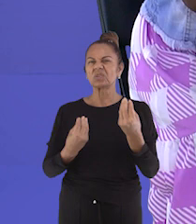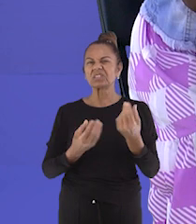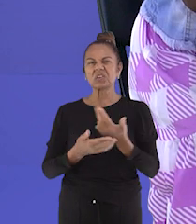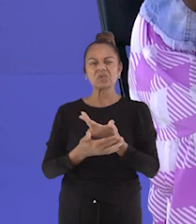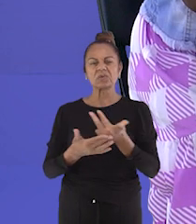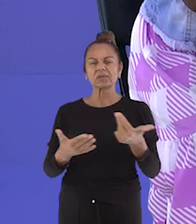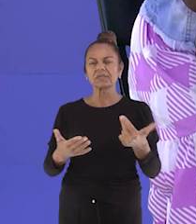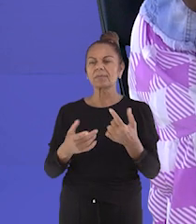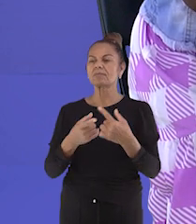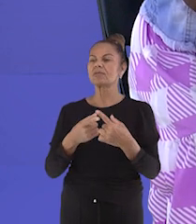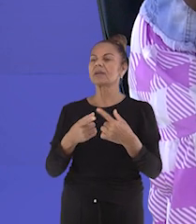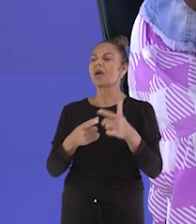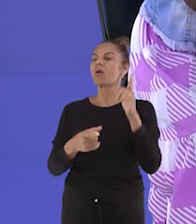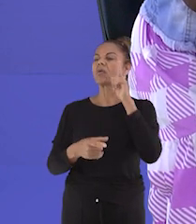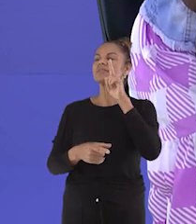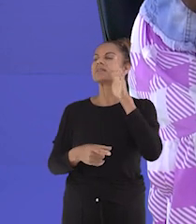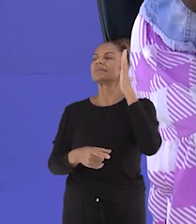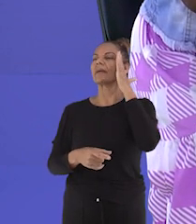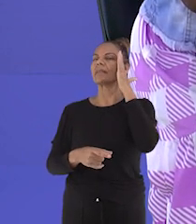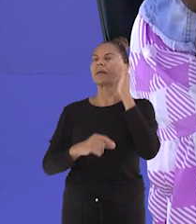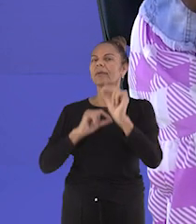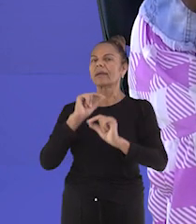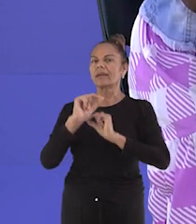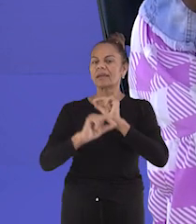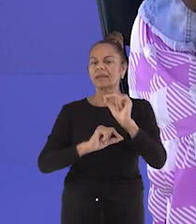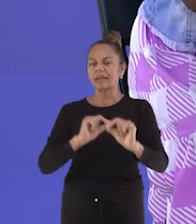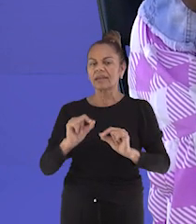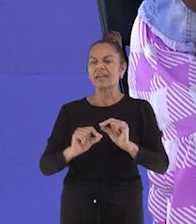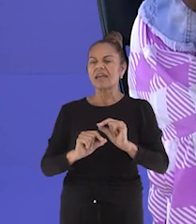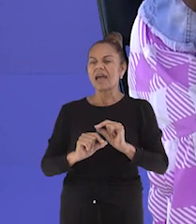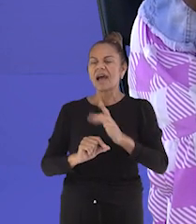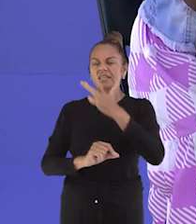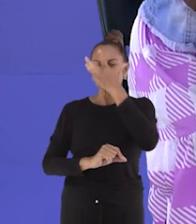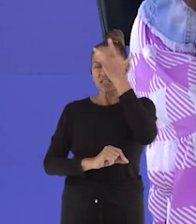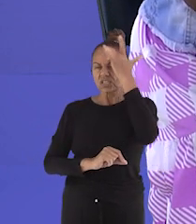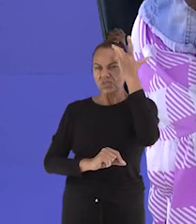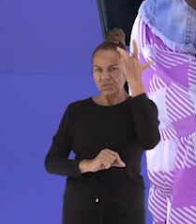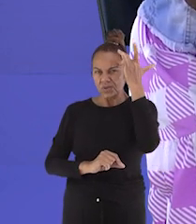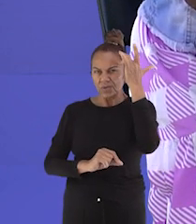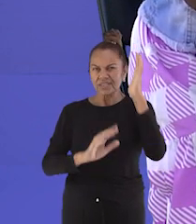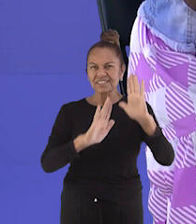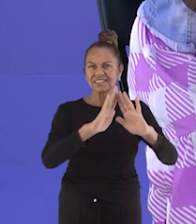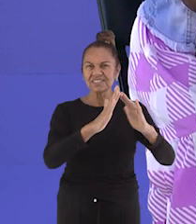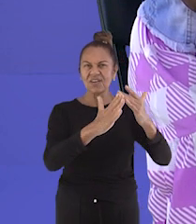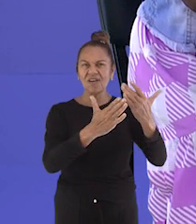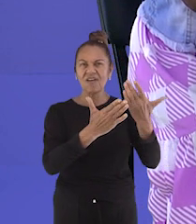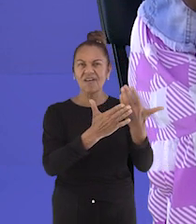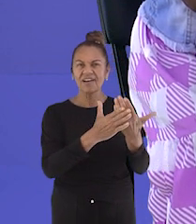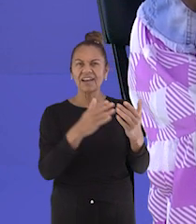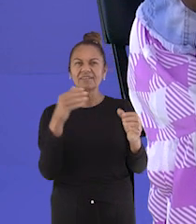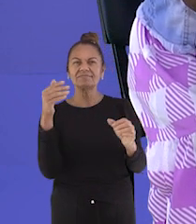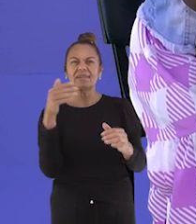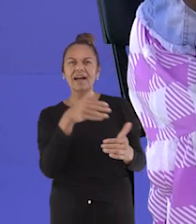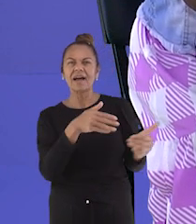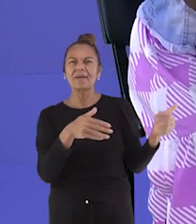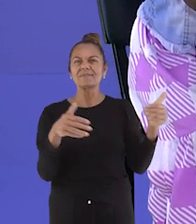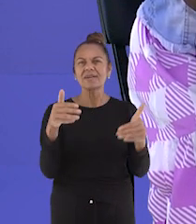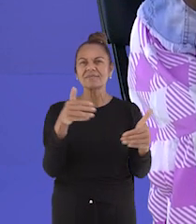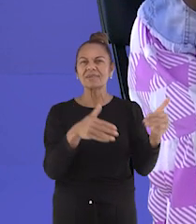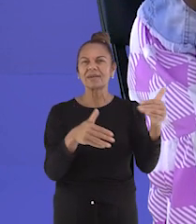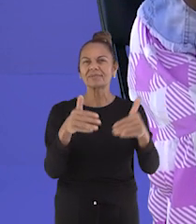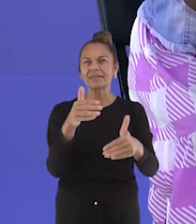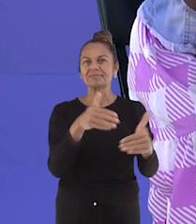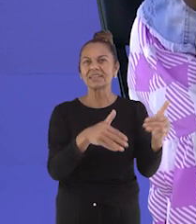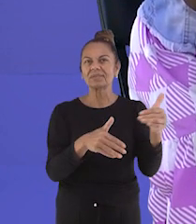consegui entender cada passo que aquelas pessoas que vinham para a escola buscar um aprendizado